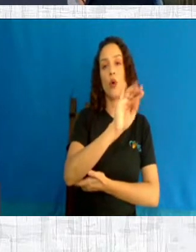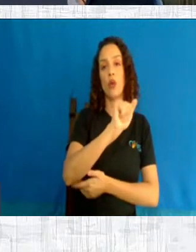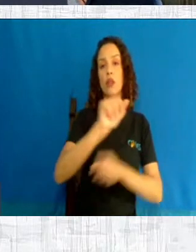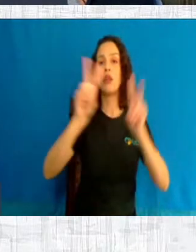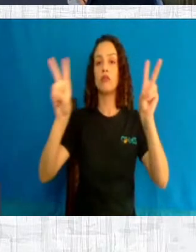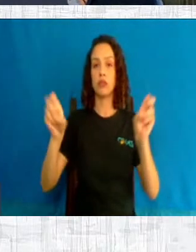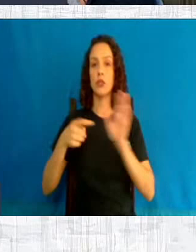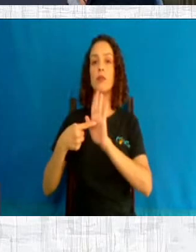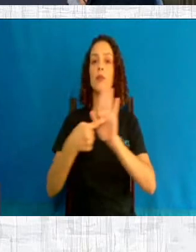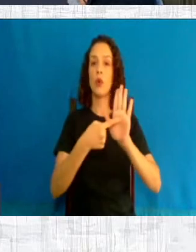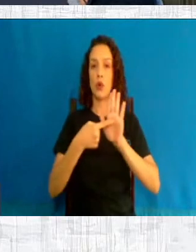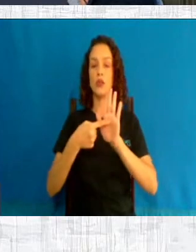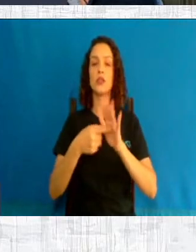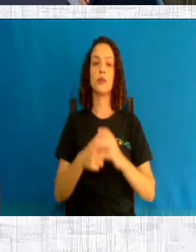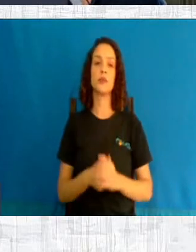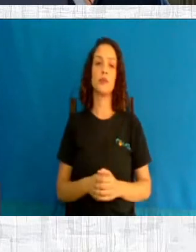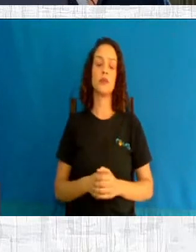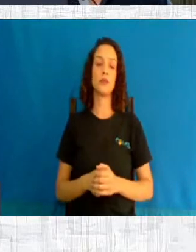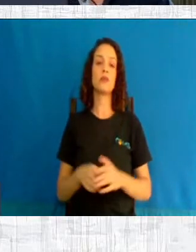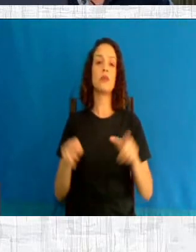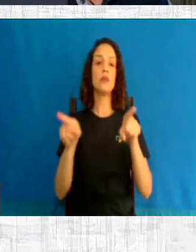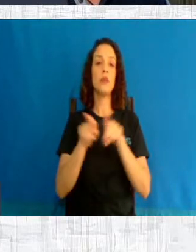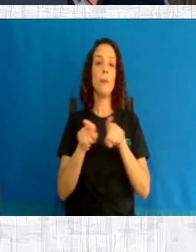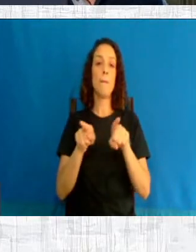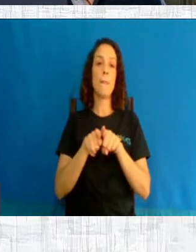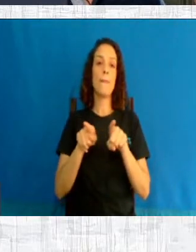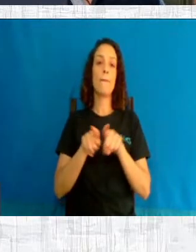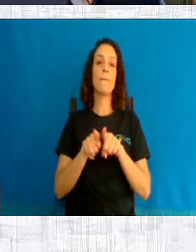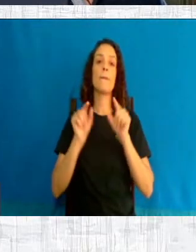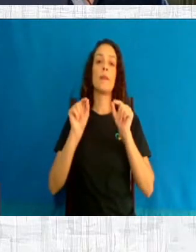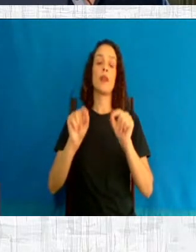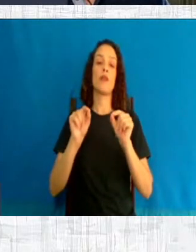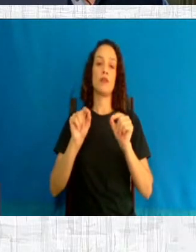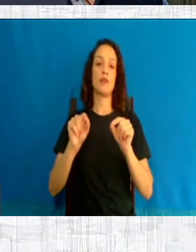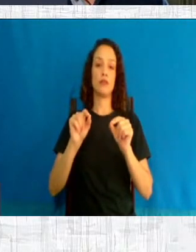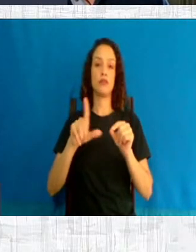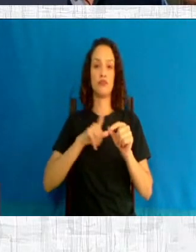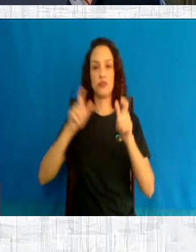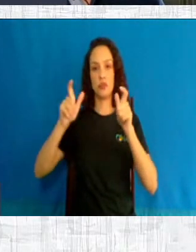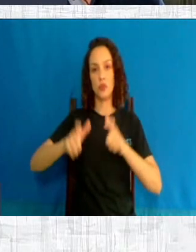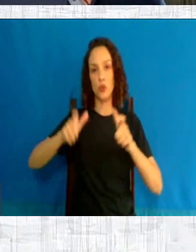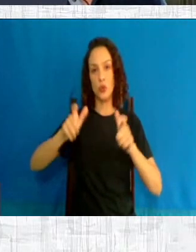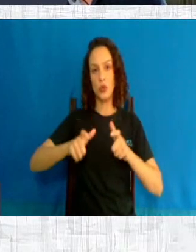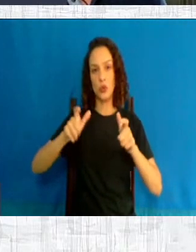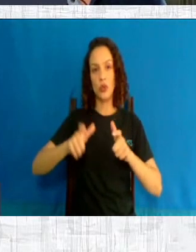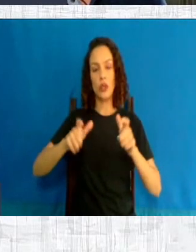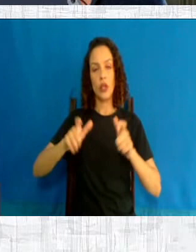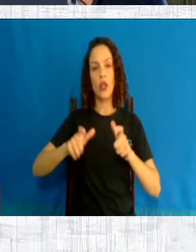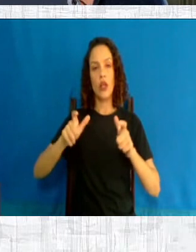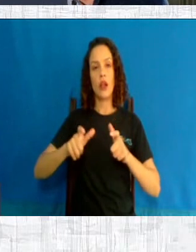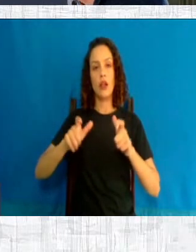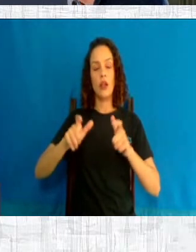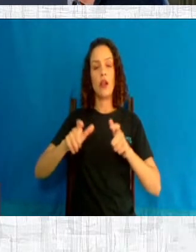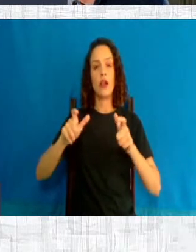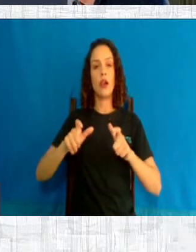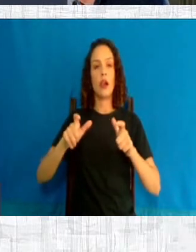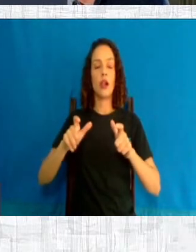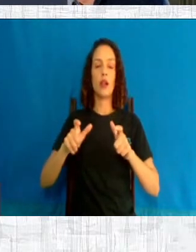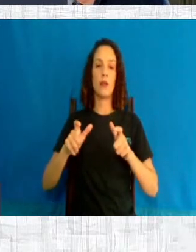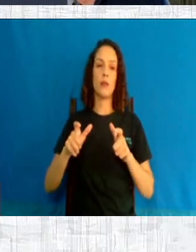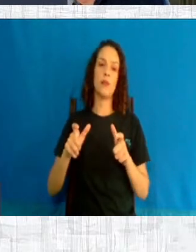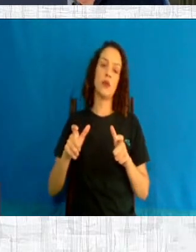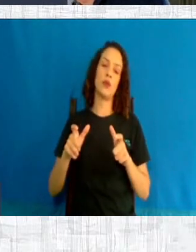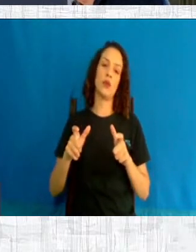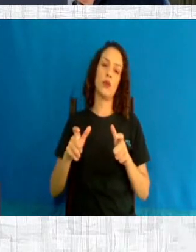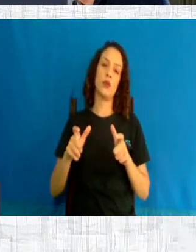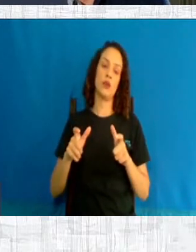uma instituição, não é, pró-legalização, que foi o Instituto Anis, junto com a UNB, da Fundação,